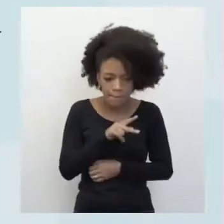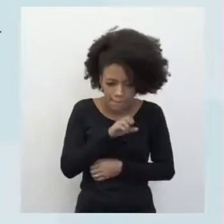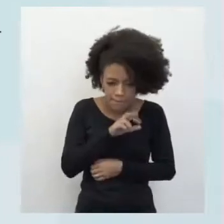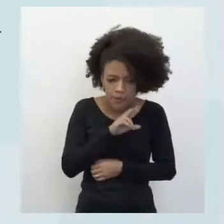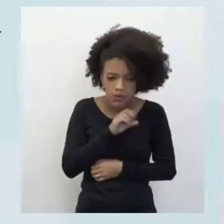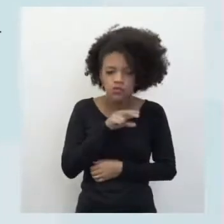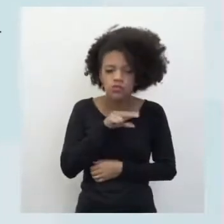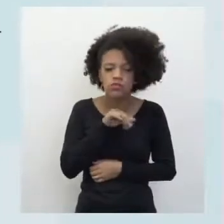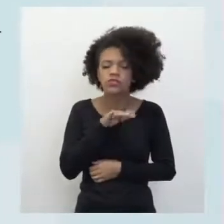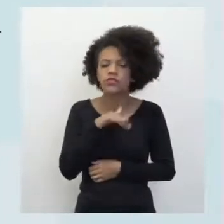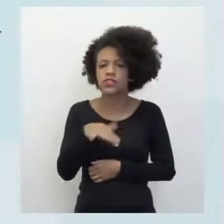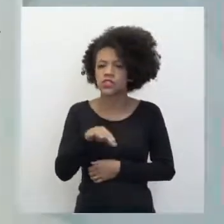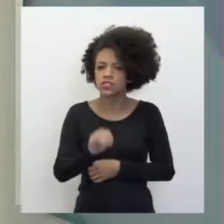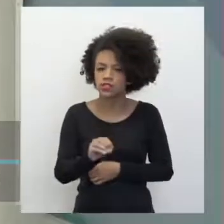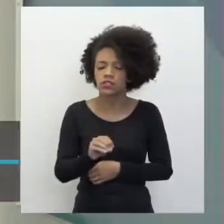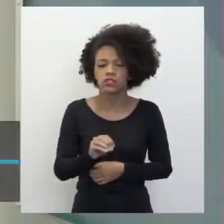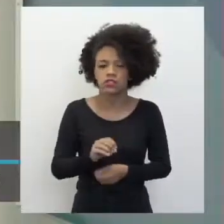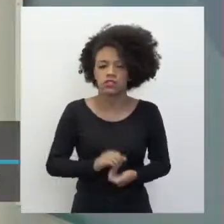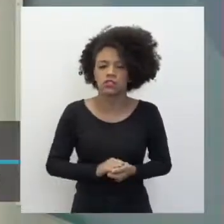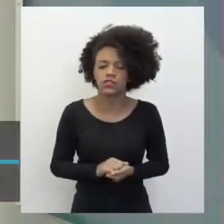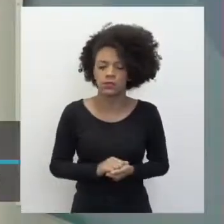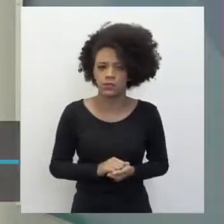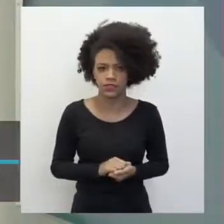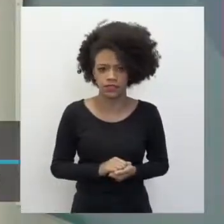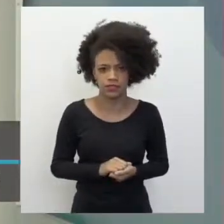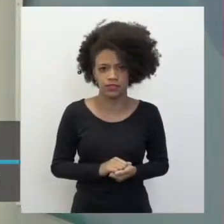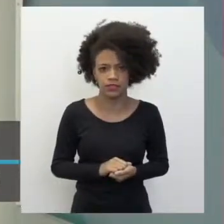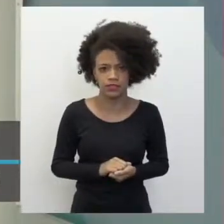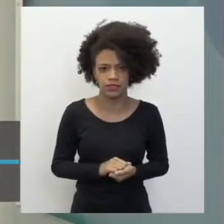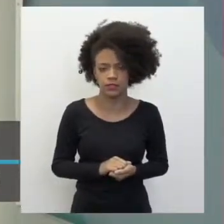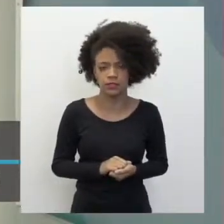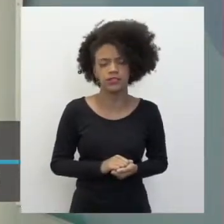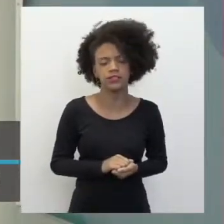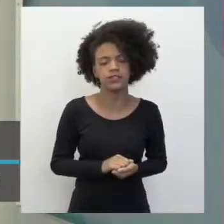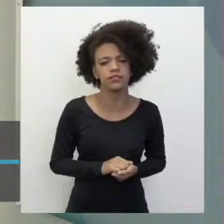Personificação ou prosopopeia, muito bem. Ok.